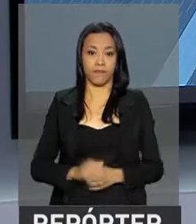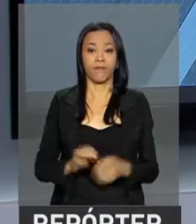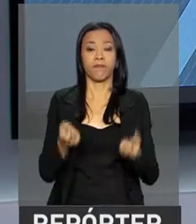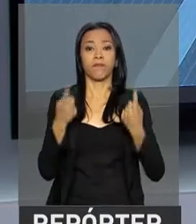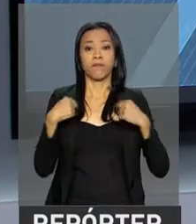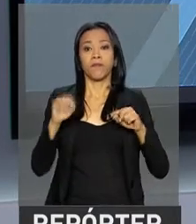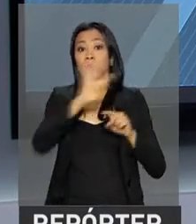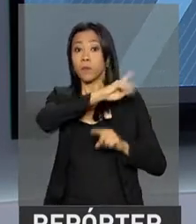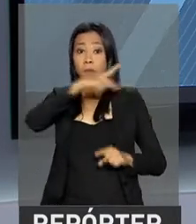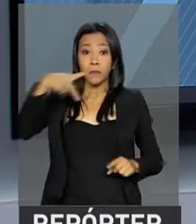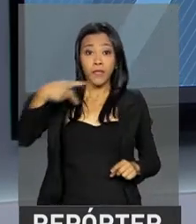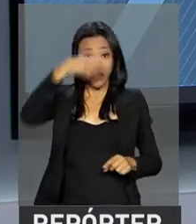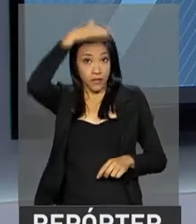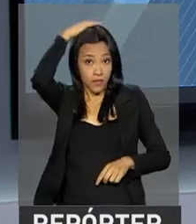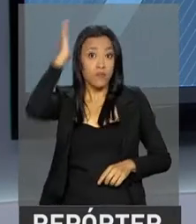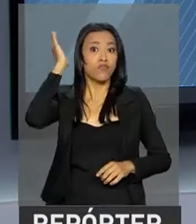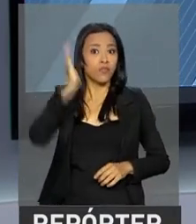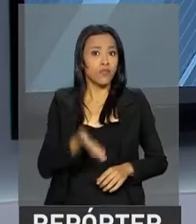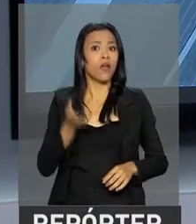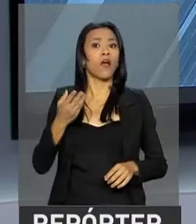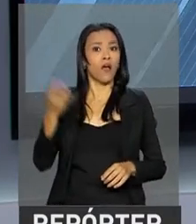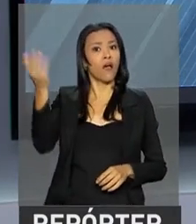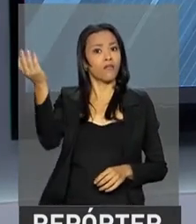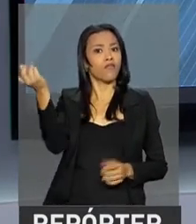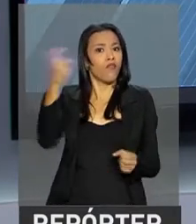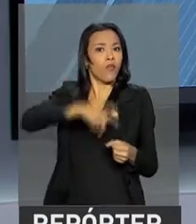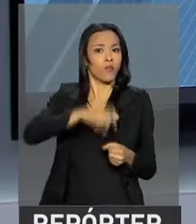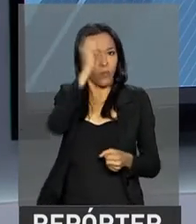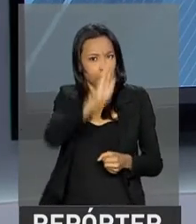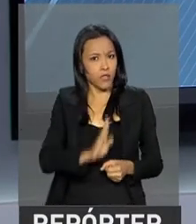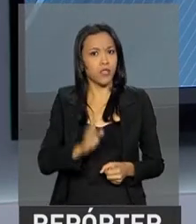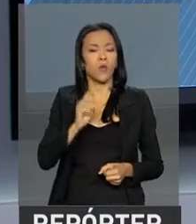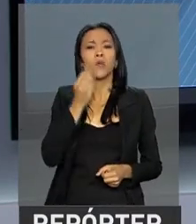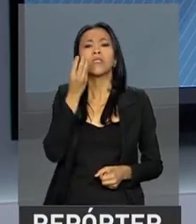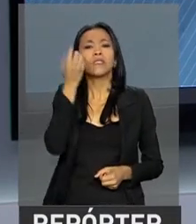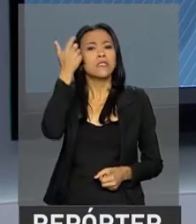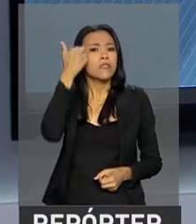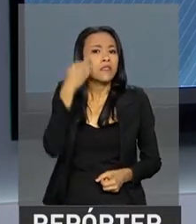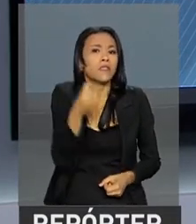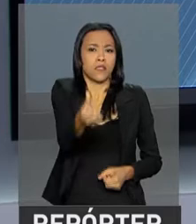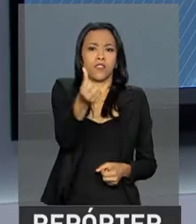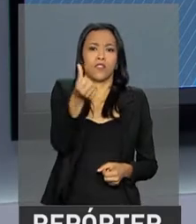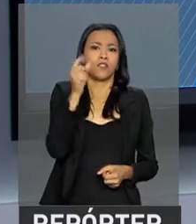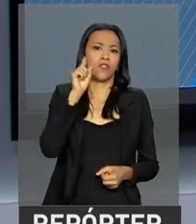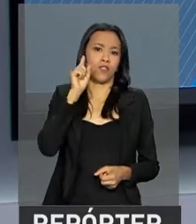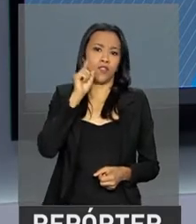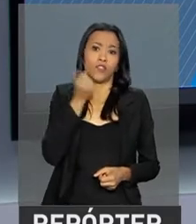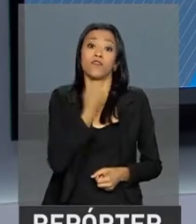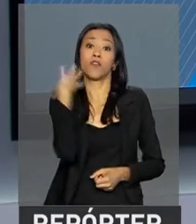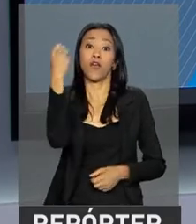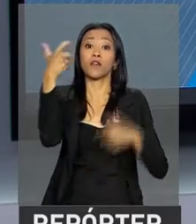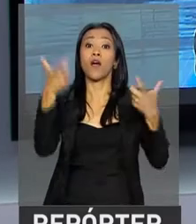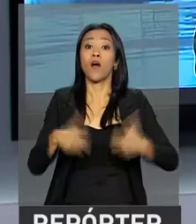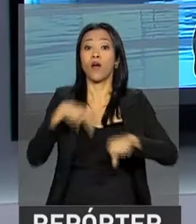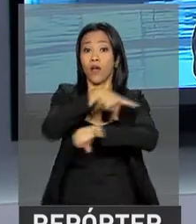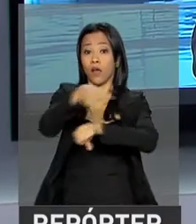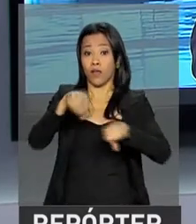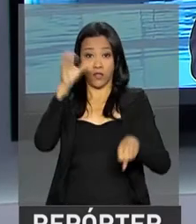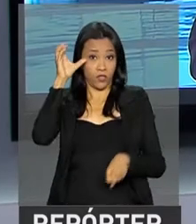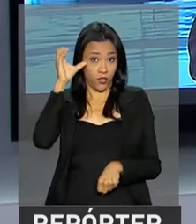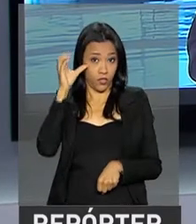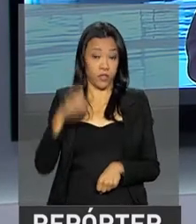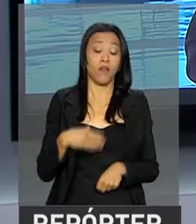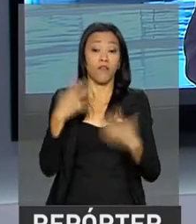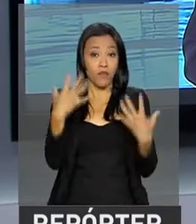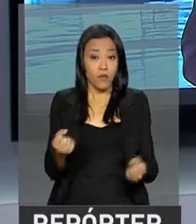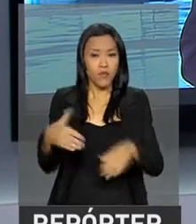O presidente Michel Temer está de volta ao Brasil depois de 6 dias de viagem à China. Vamos então falar com a repórter Mara Kenup, que está